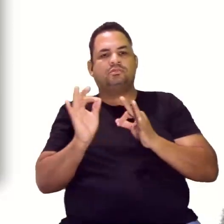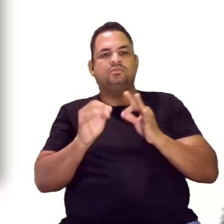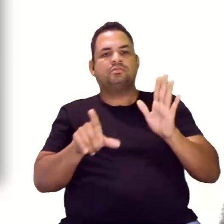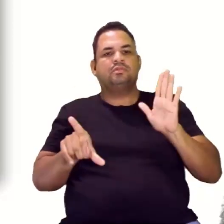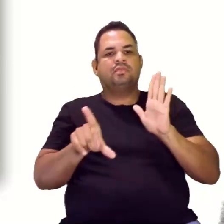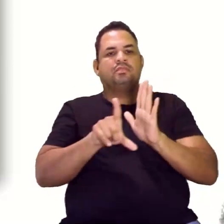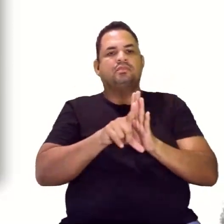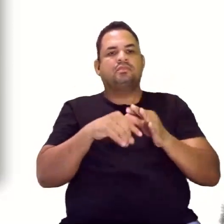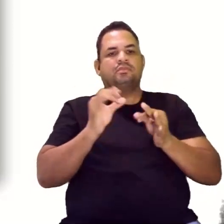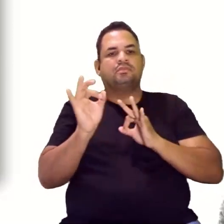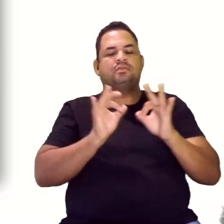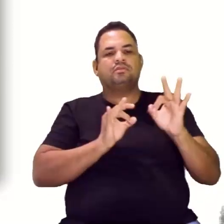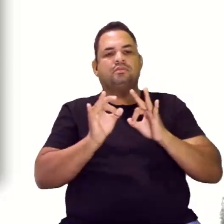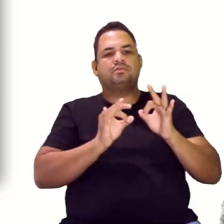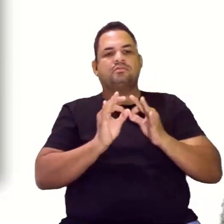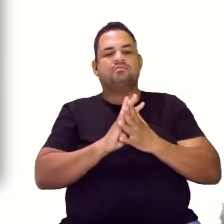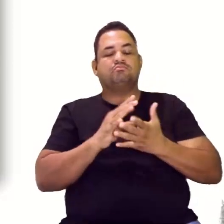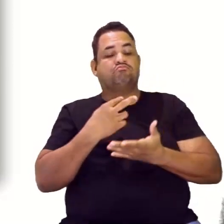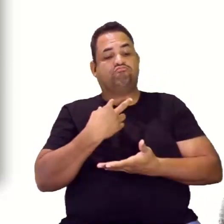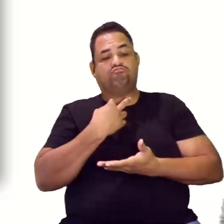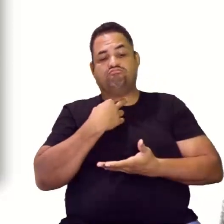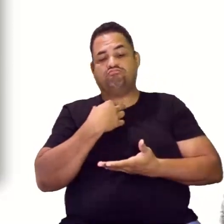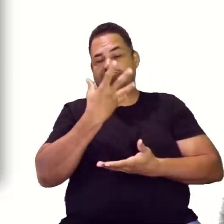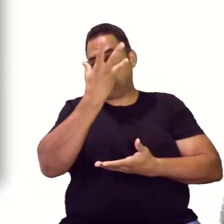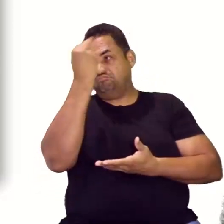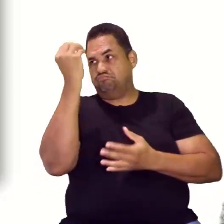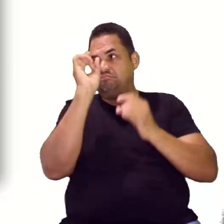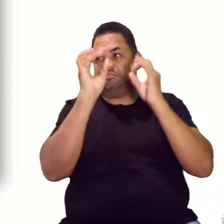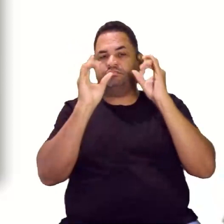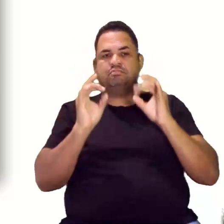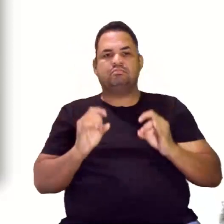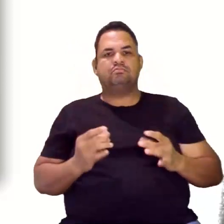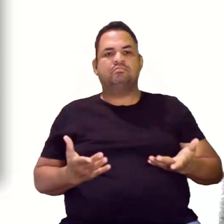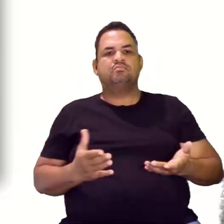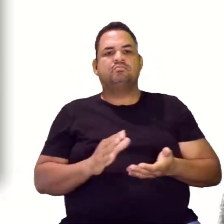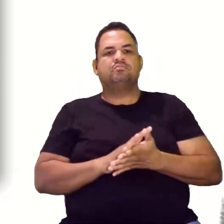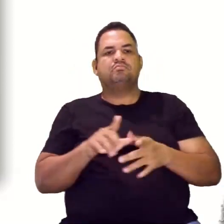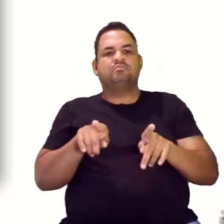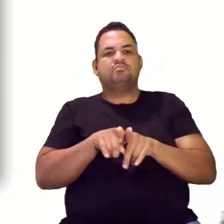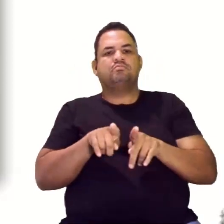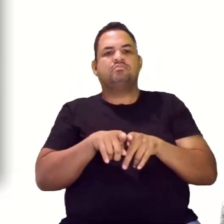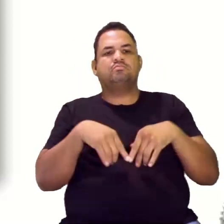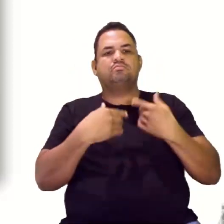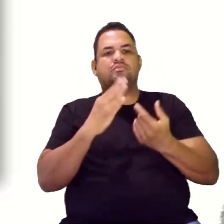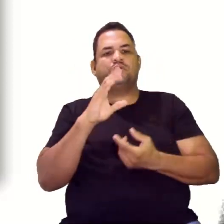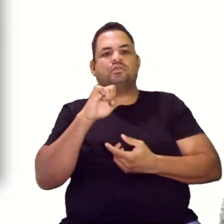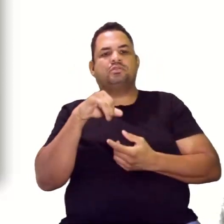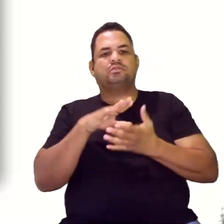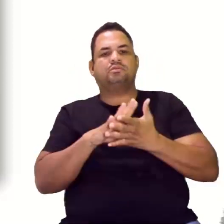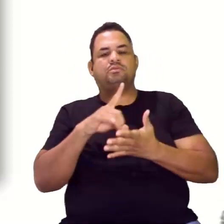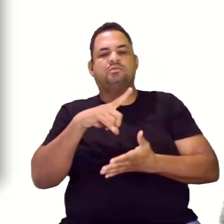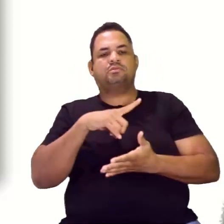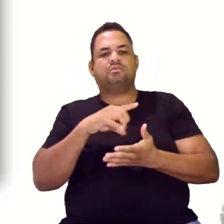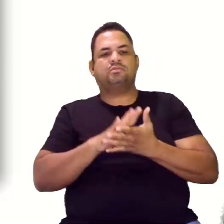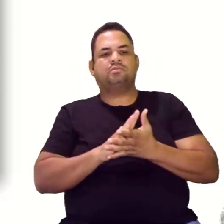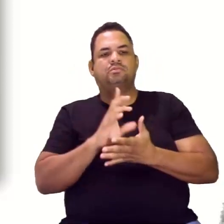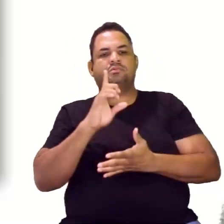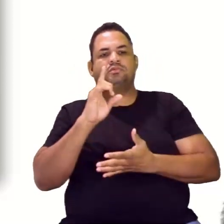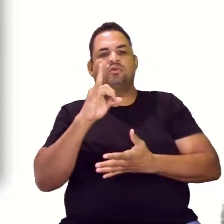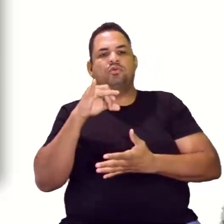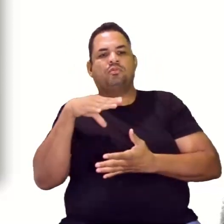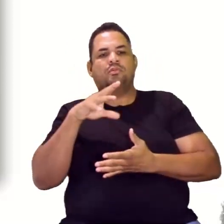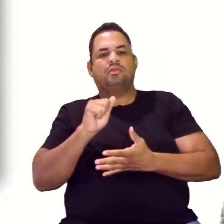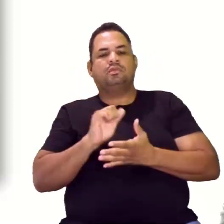formação. Sempre tem, não posso esquecer desse detalhe. Isso. Nos fala... A condição de existência também... Né? E a questão do domínio